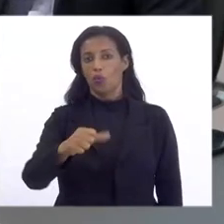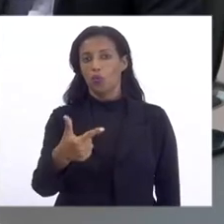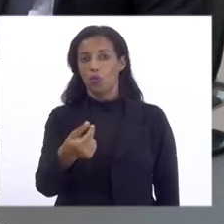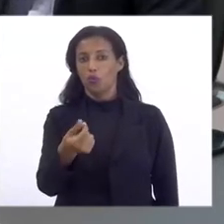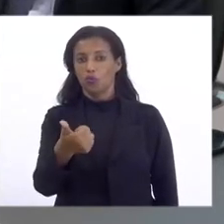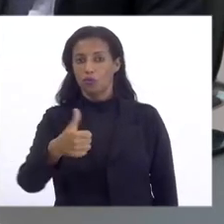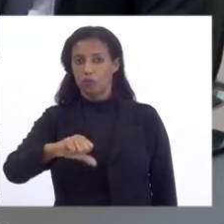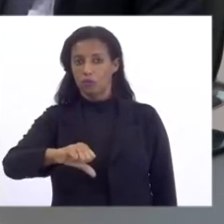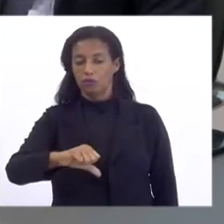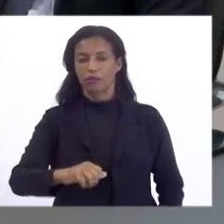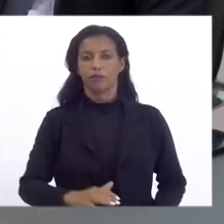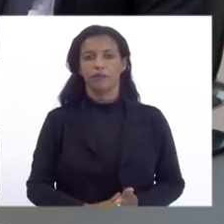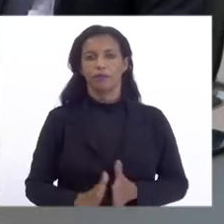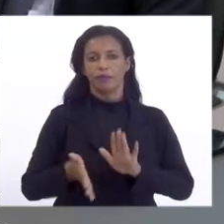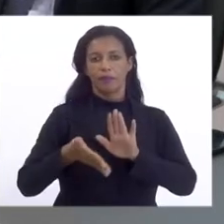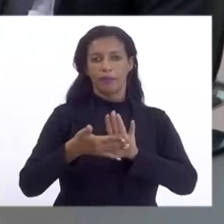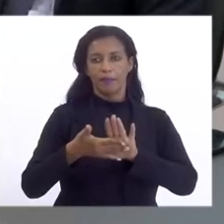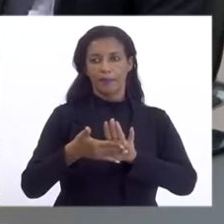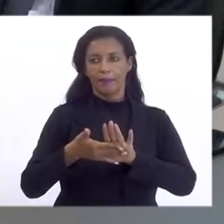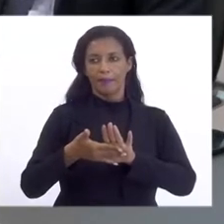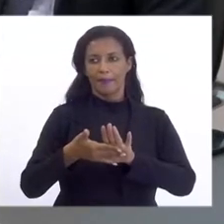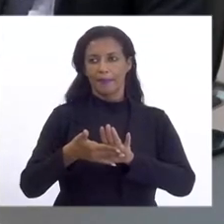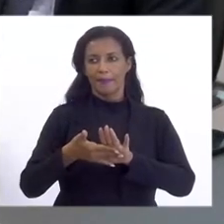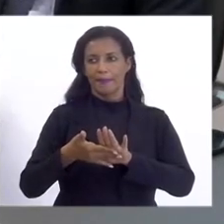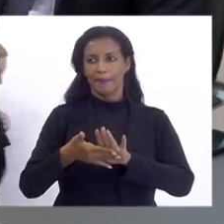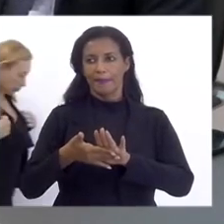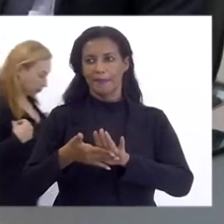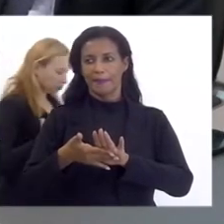198/19. O parecer pela